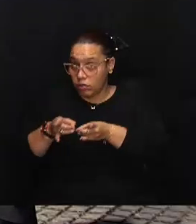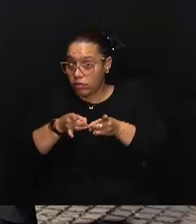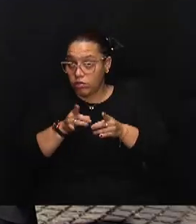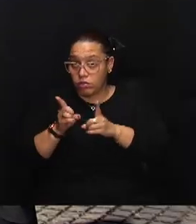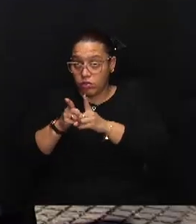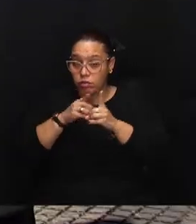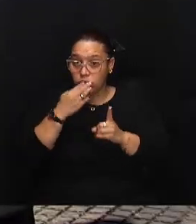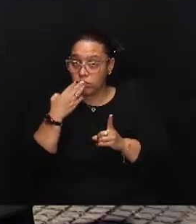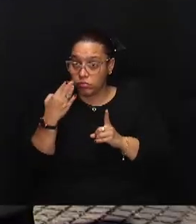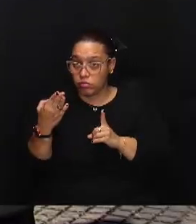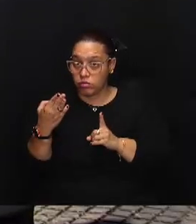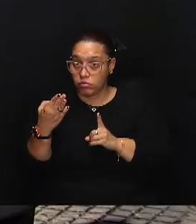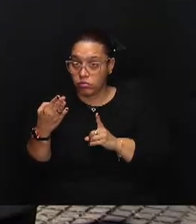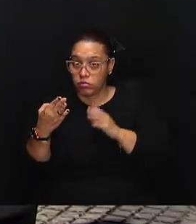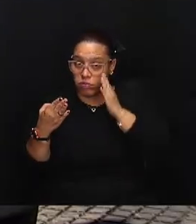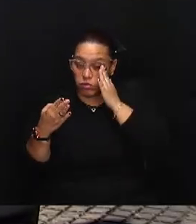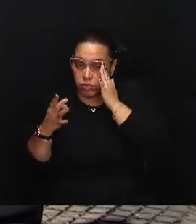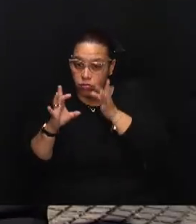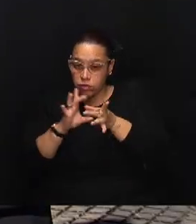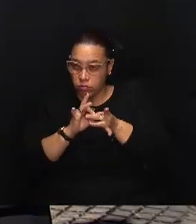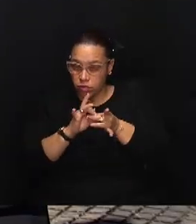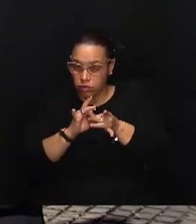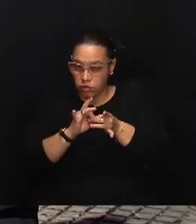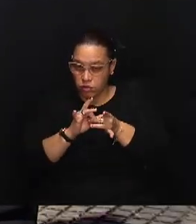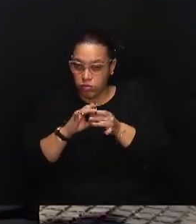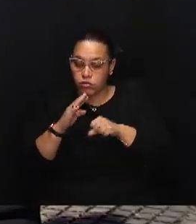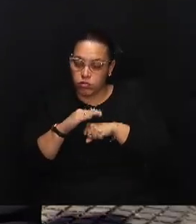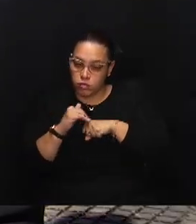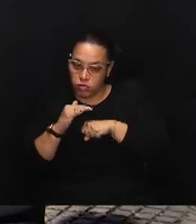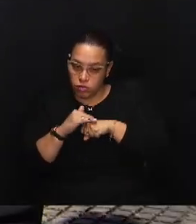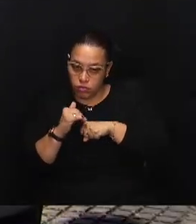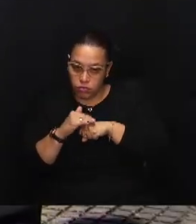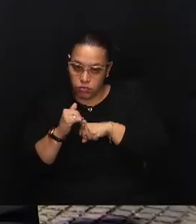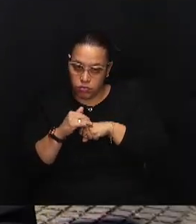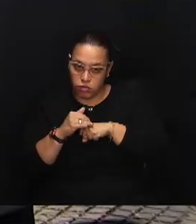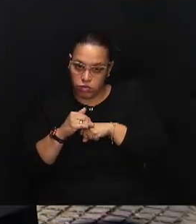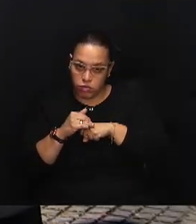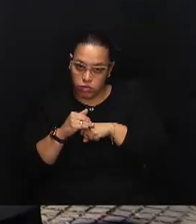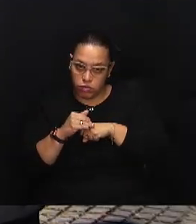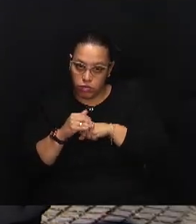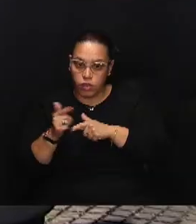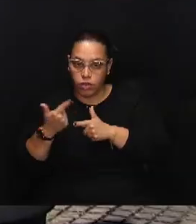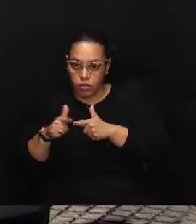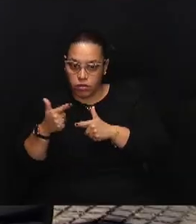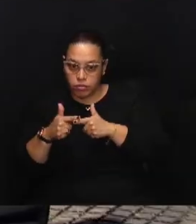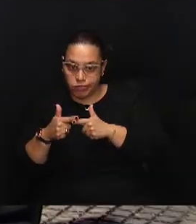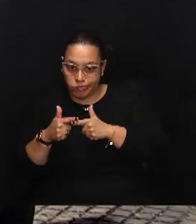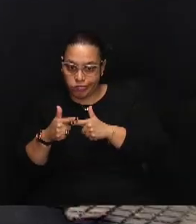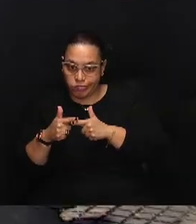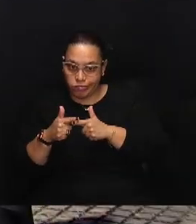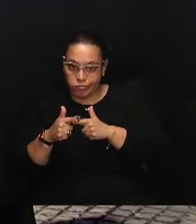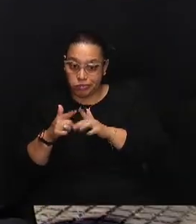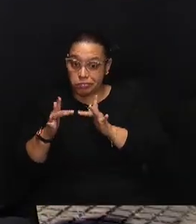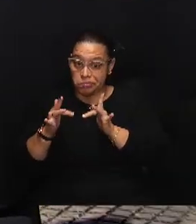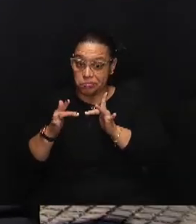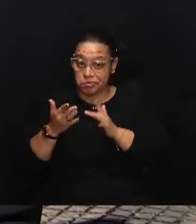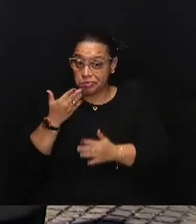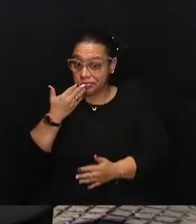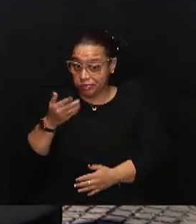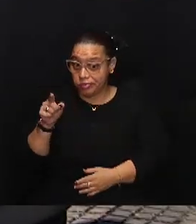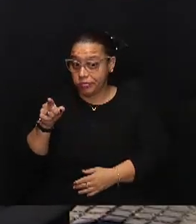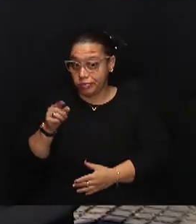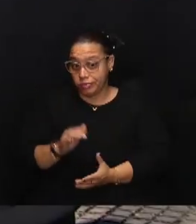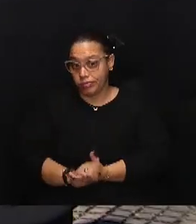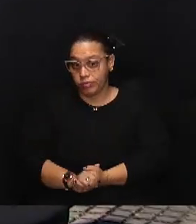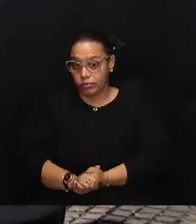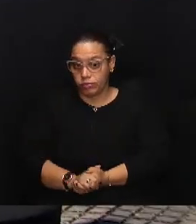atende pedidos ligados a questões afetivas, relacionais. Então está com um problema afetivo, vai lá pedir para Maria Jandira. Lá